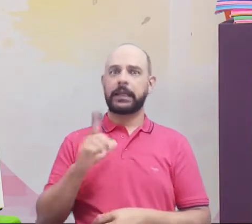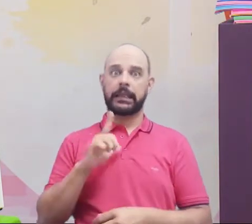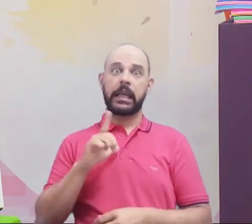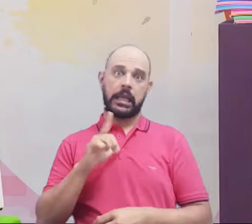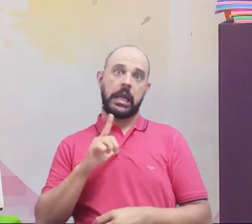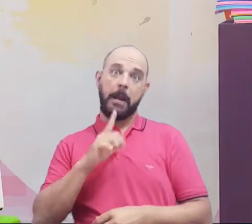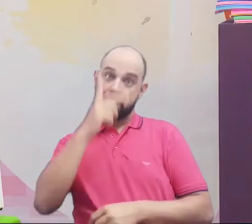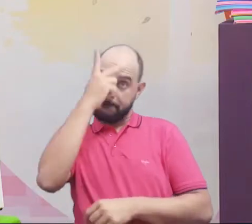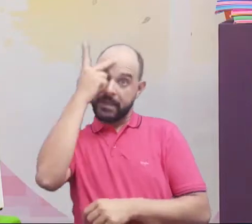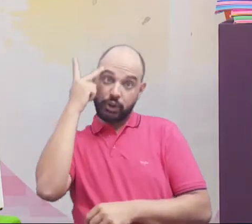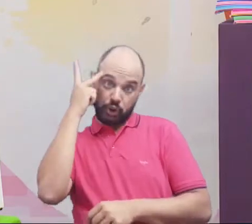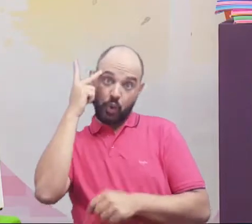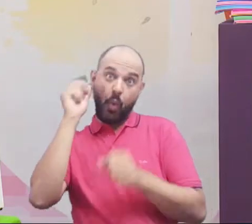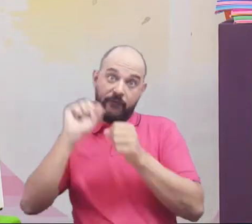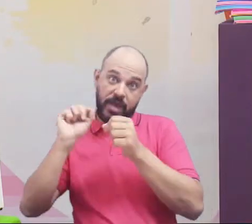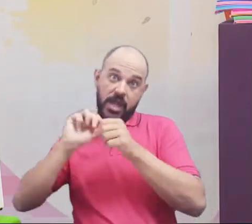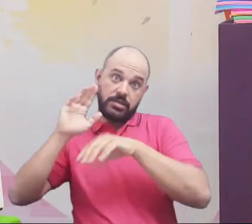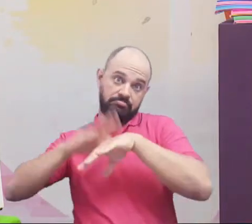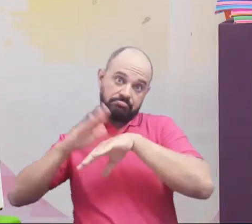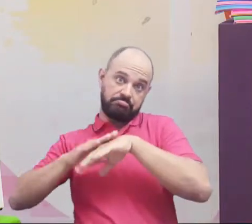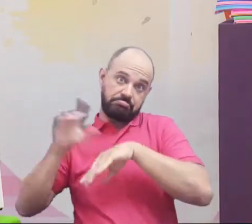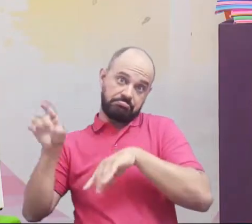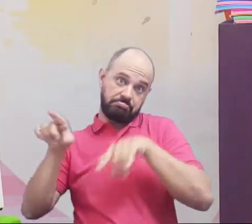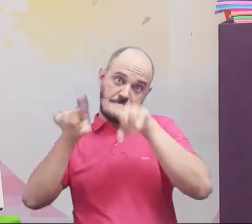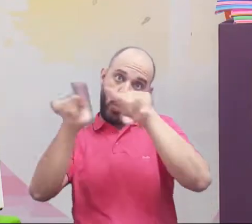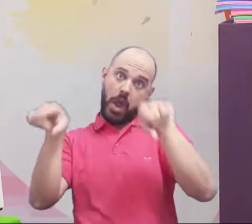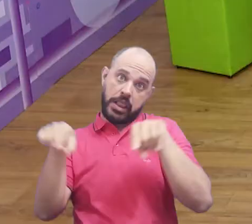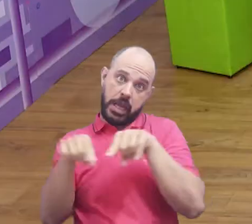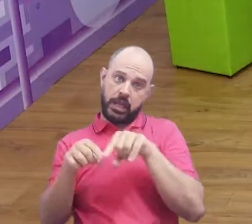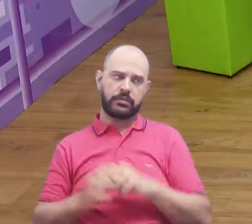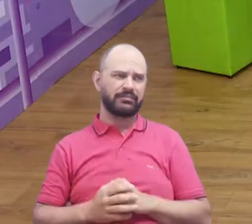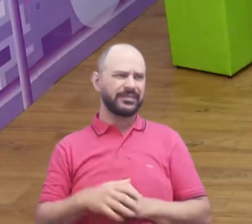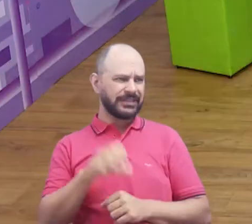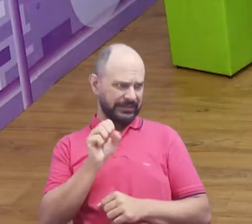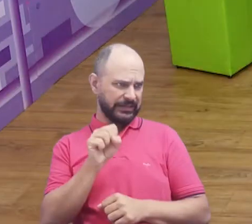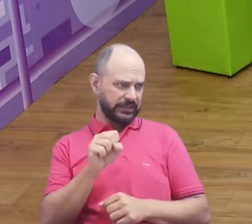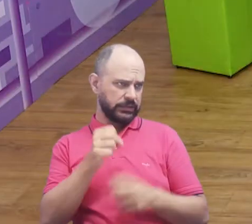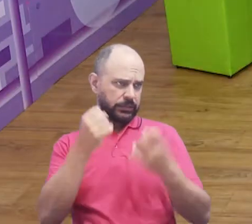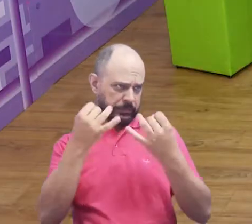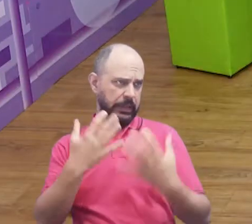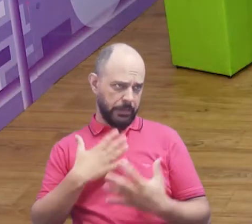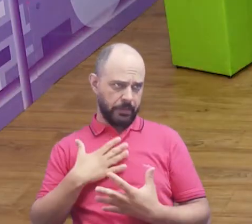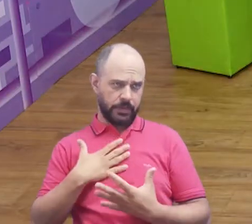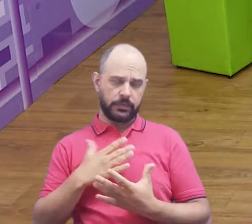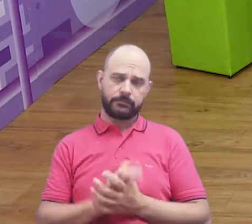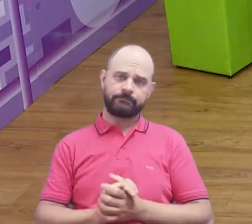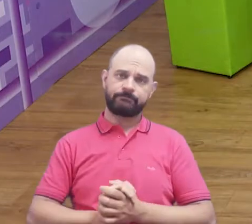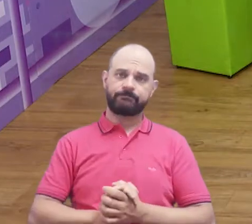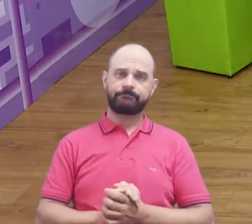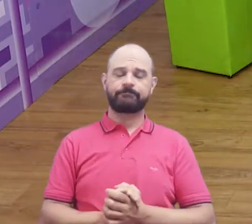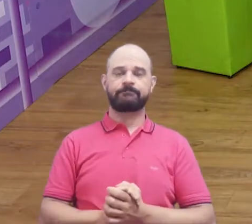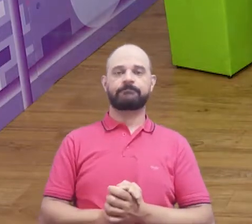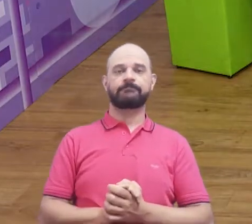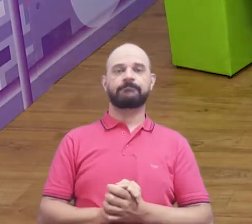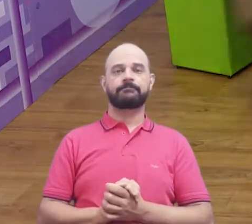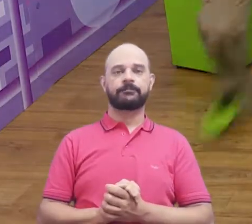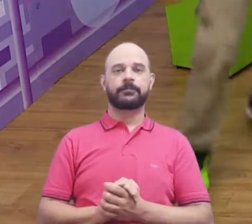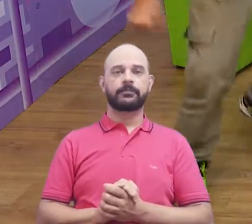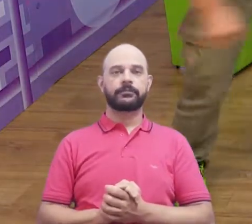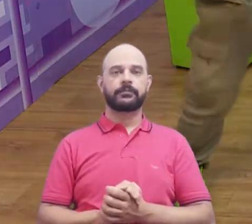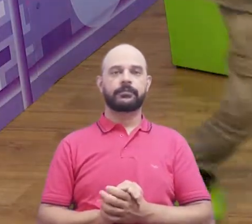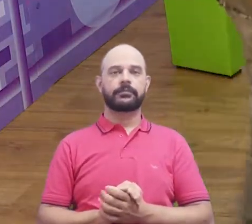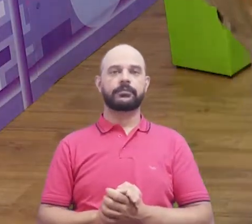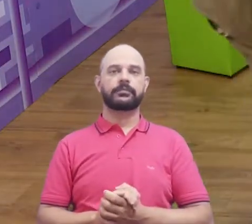A não ser que seja uma lagoa artificial, feita por alguém. É mesmo? Então vem me contar.